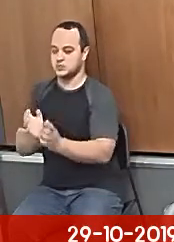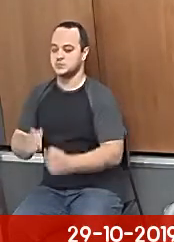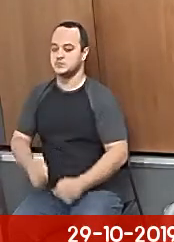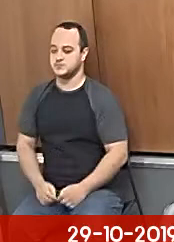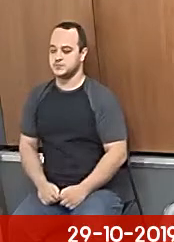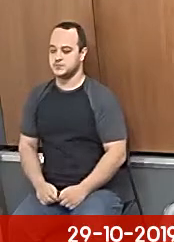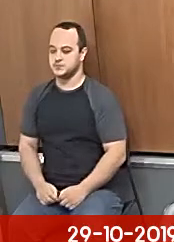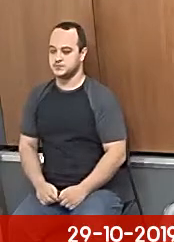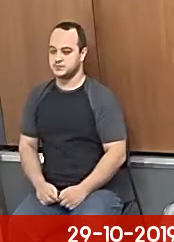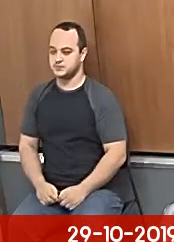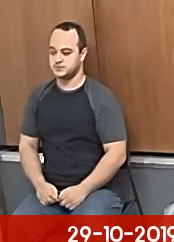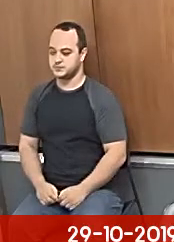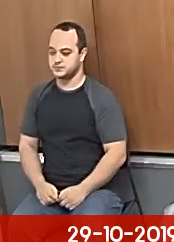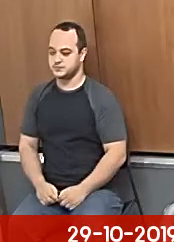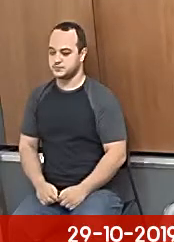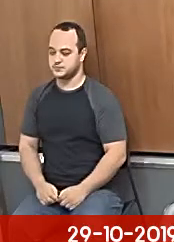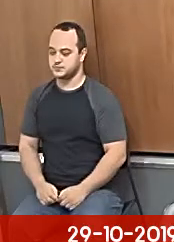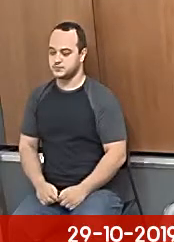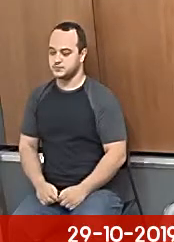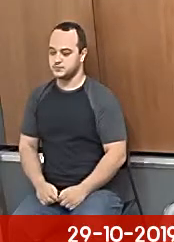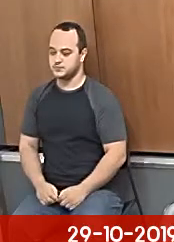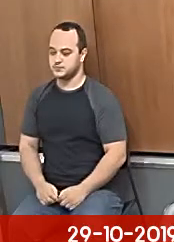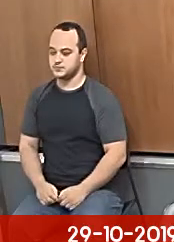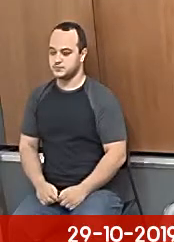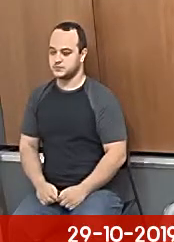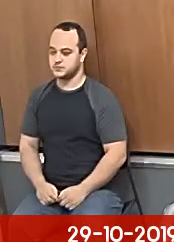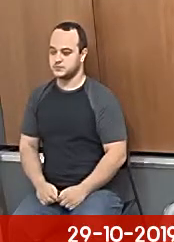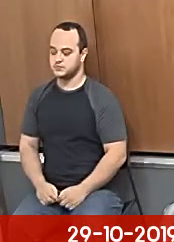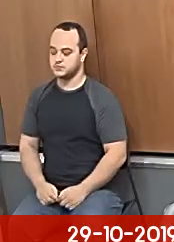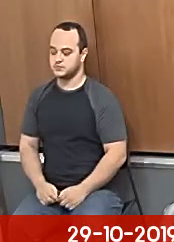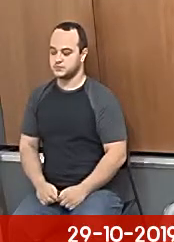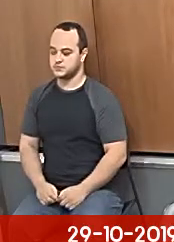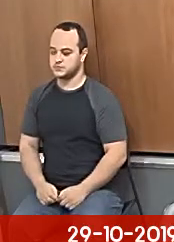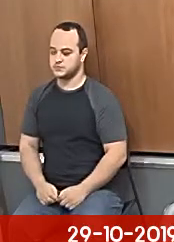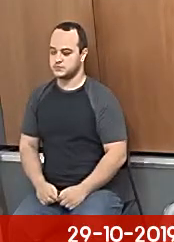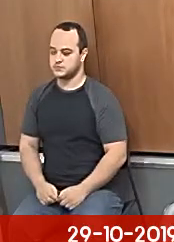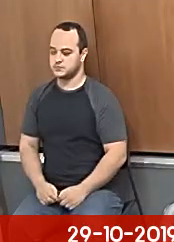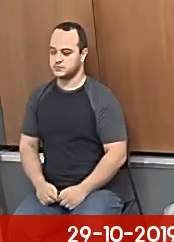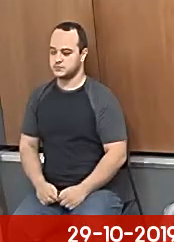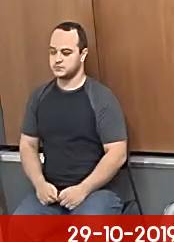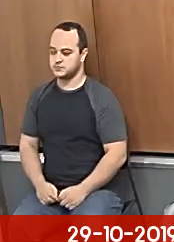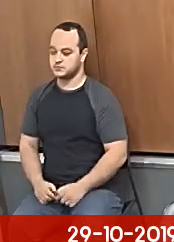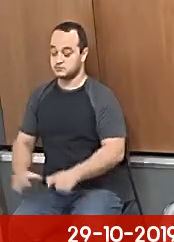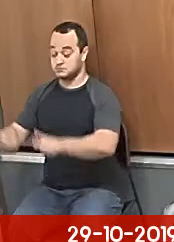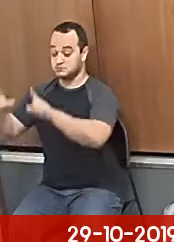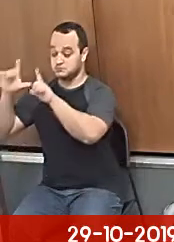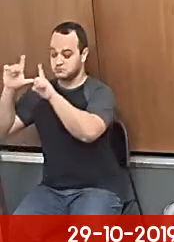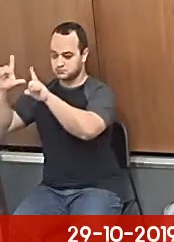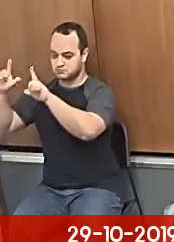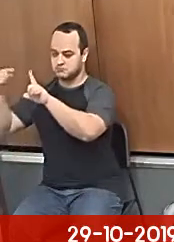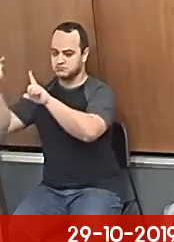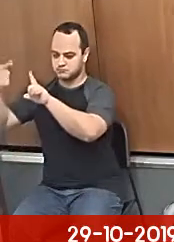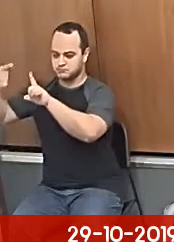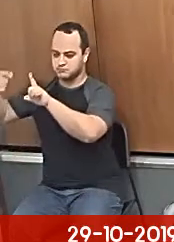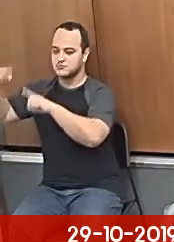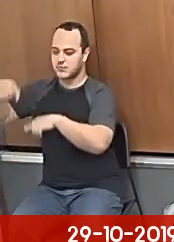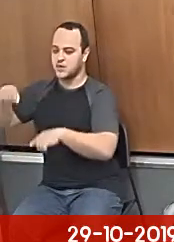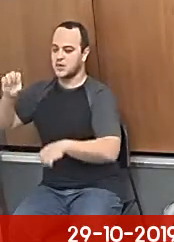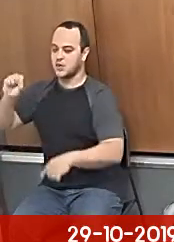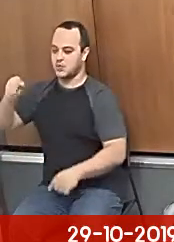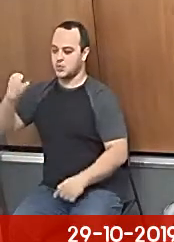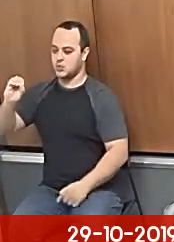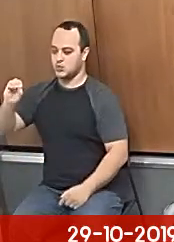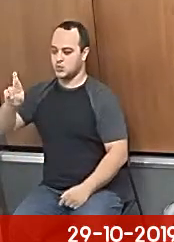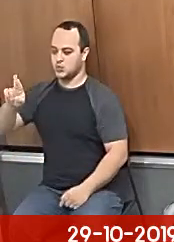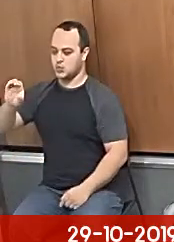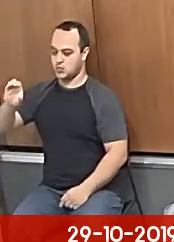outubro. O Sorocaba se sagrou campeão. Volta, por gentileza, Ângelo. É, deixa eu ver se... É o primeiro time lá. Ó. Sorocaba ganhou a final de 4-2, com